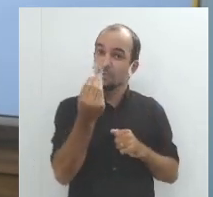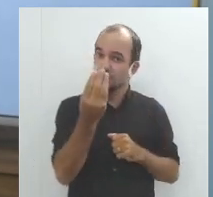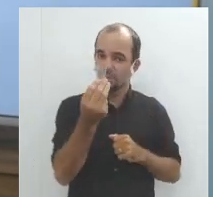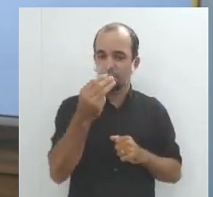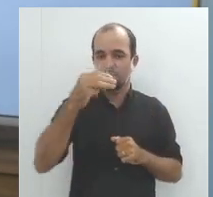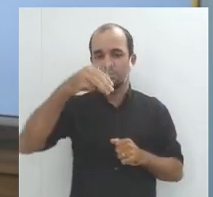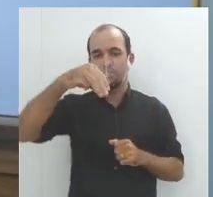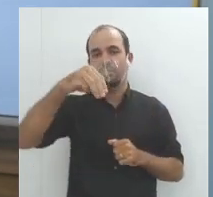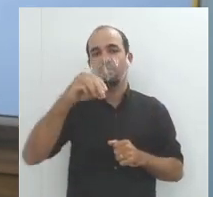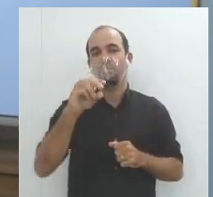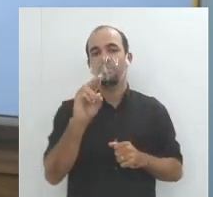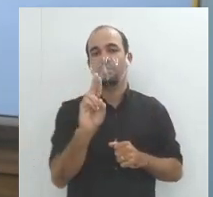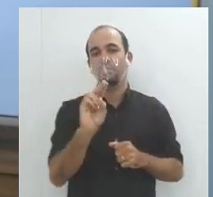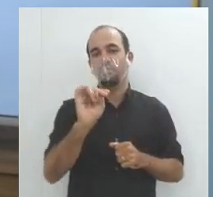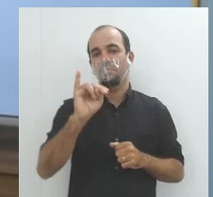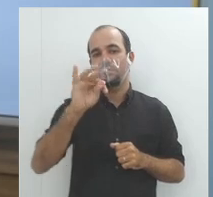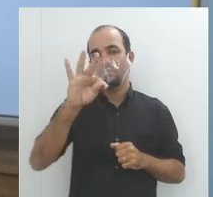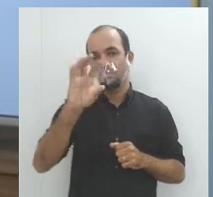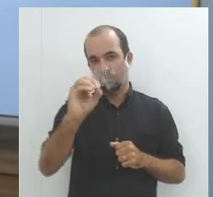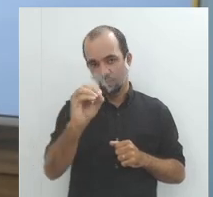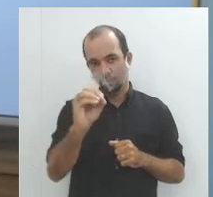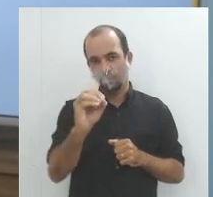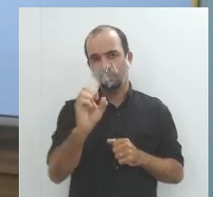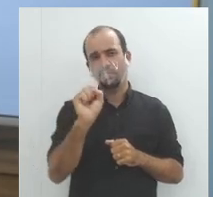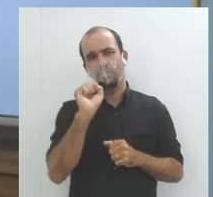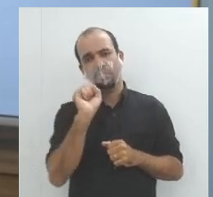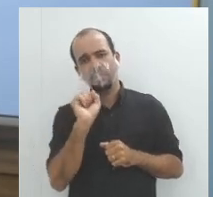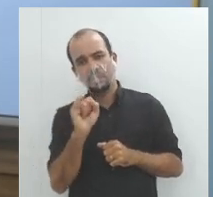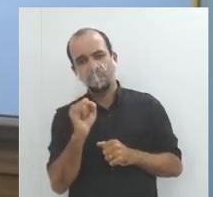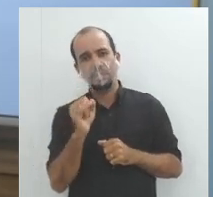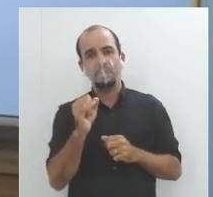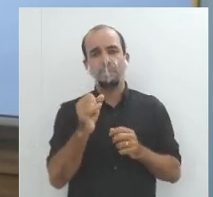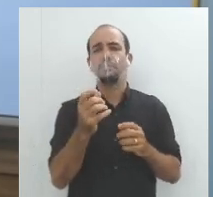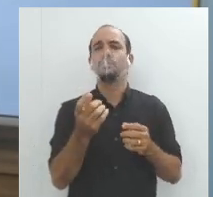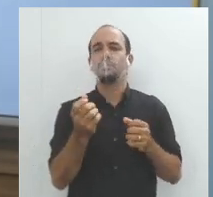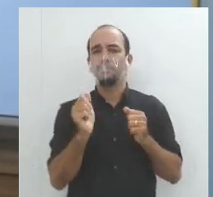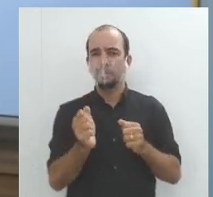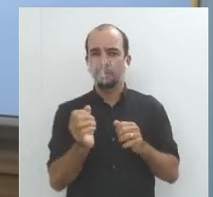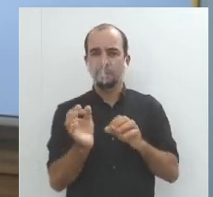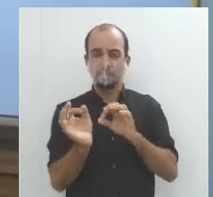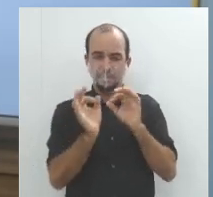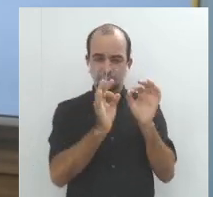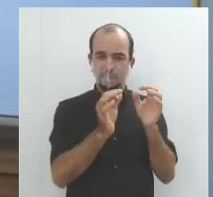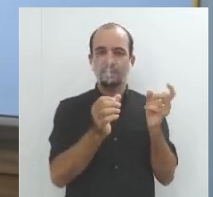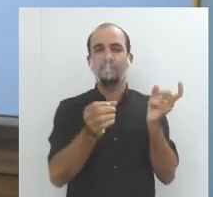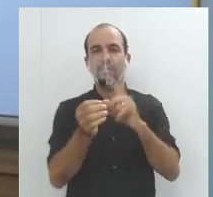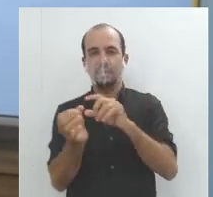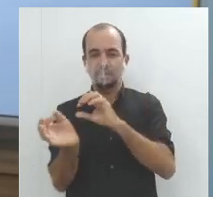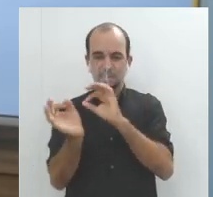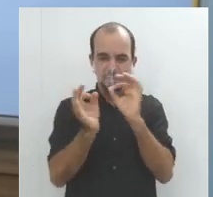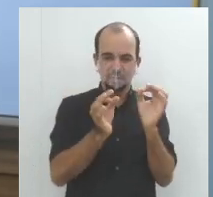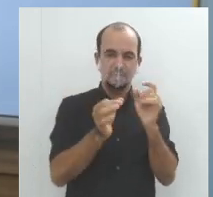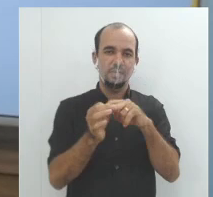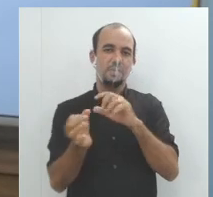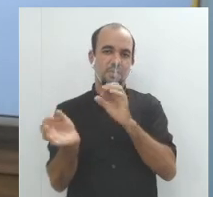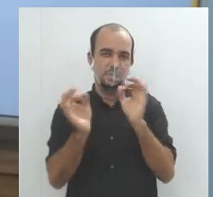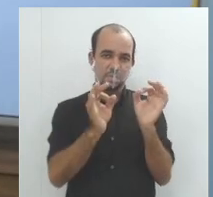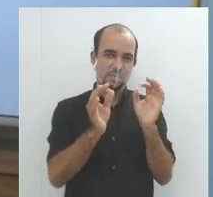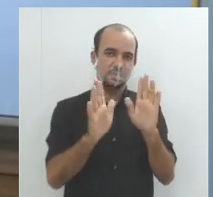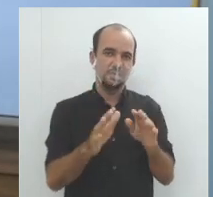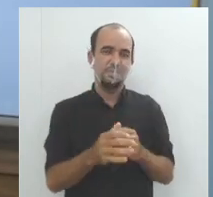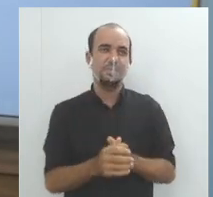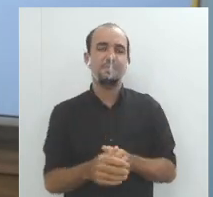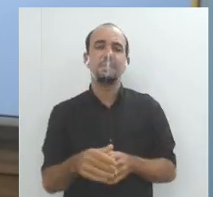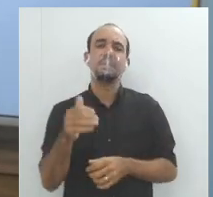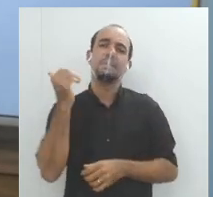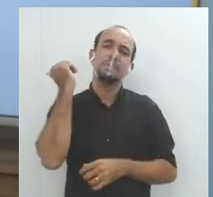Se for preciso, volta ao vídeo, mas não perde isso aqui não, tá? Ela ganha